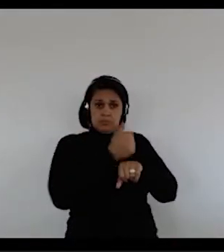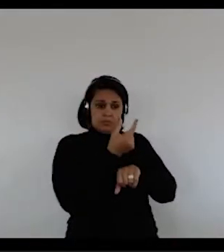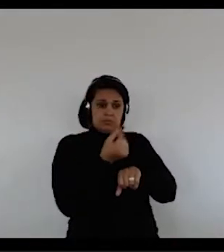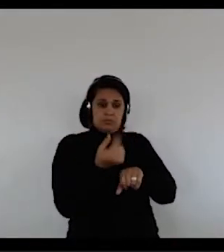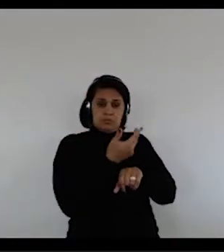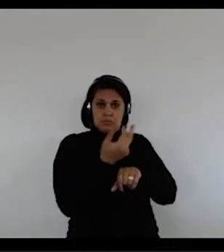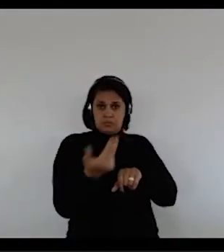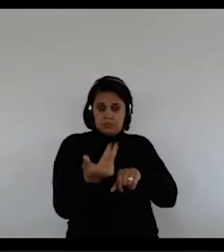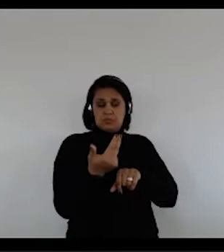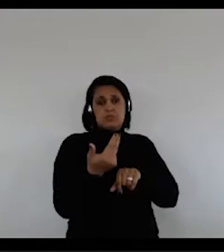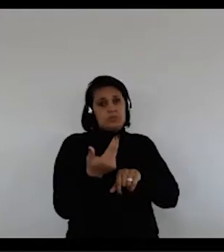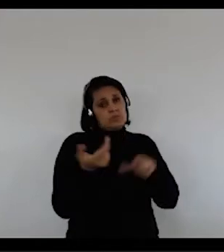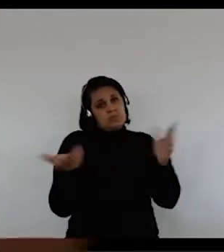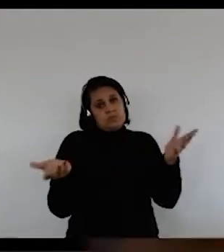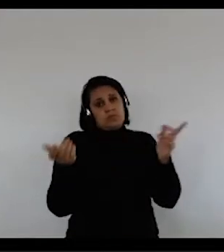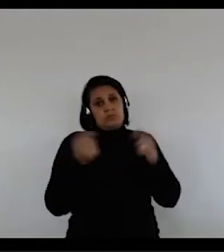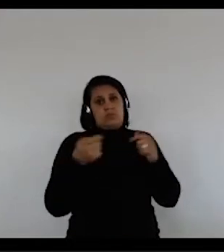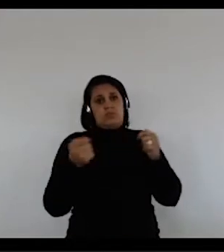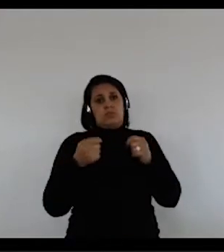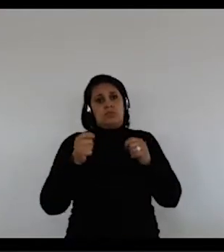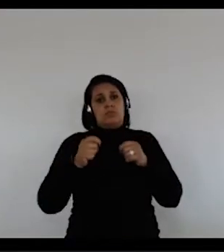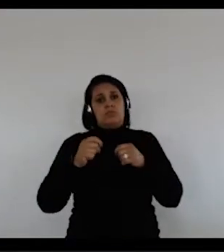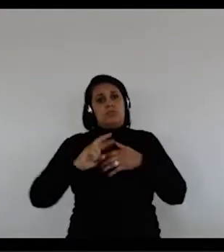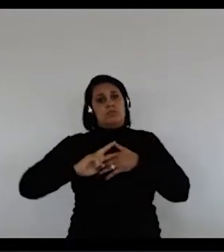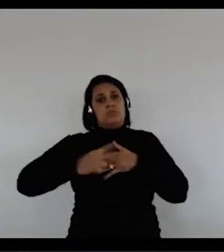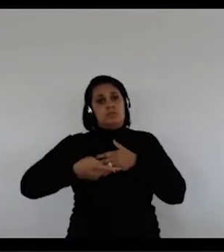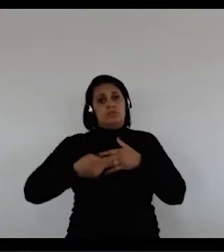pode ter consequências